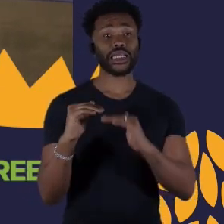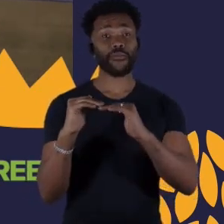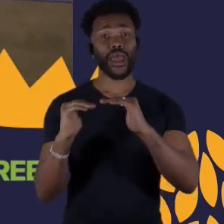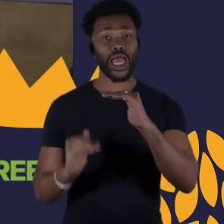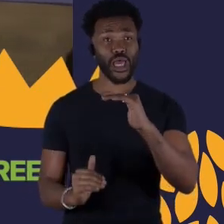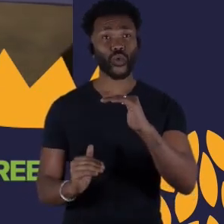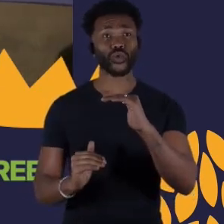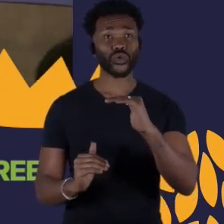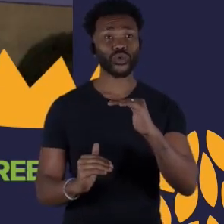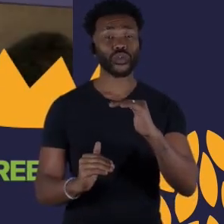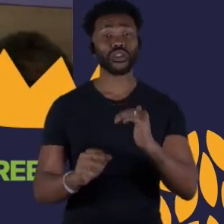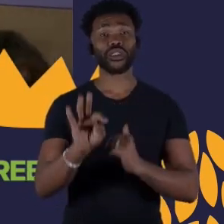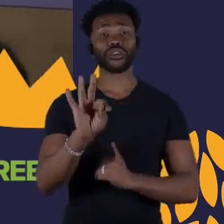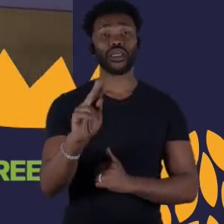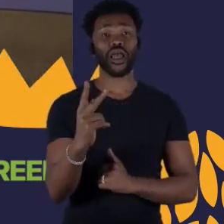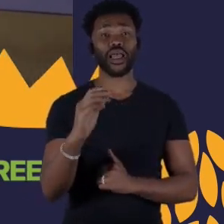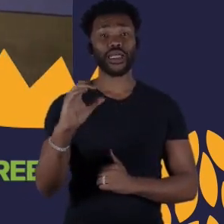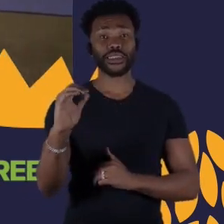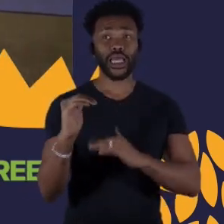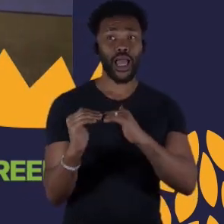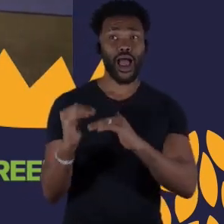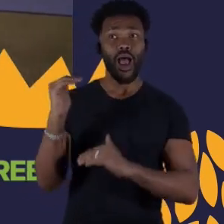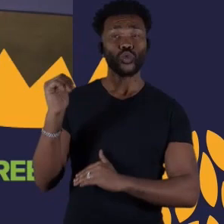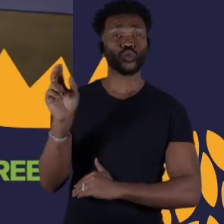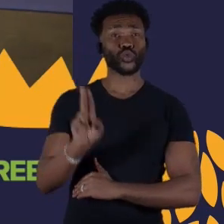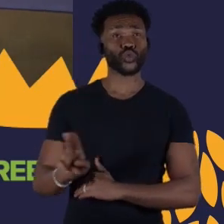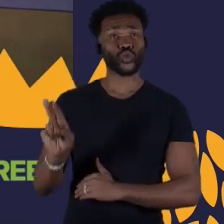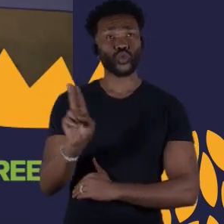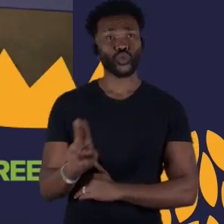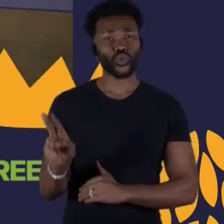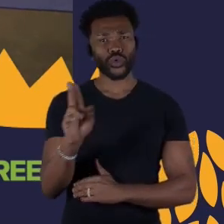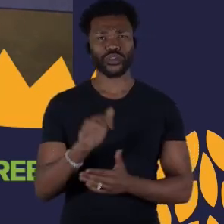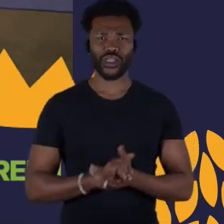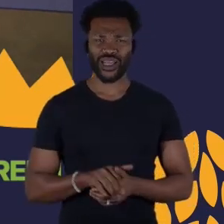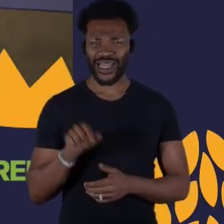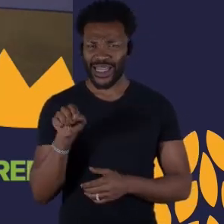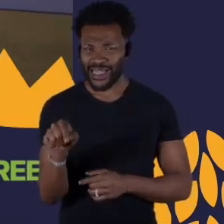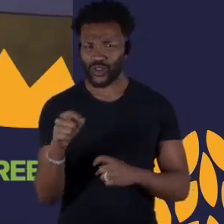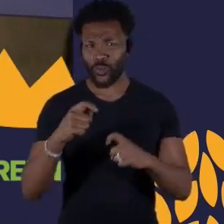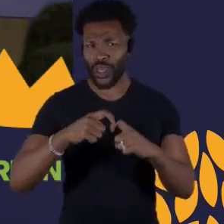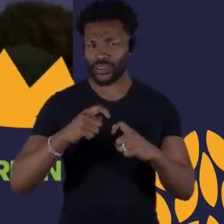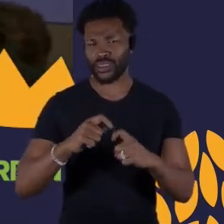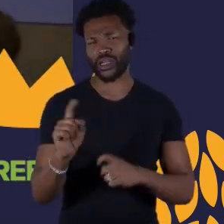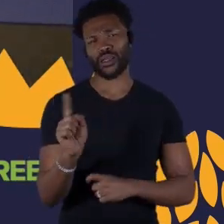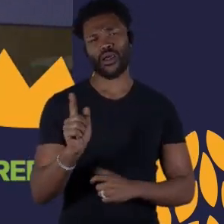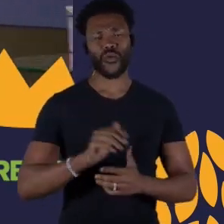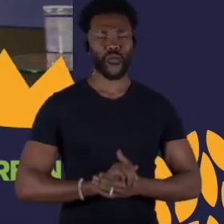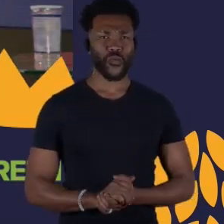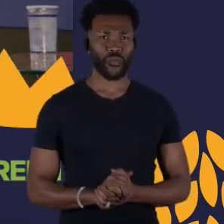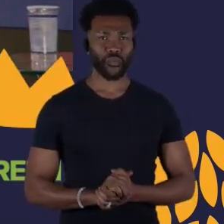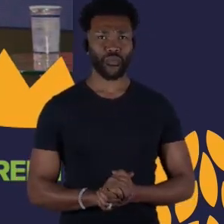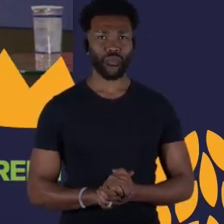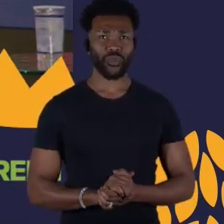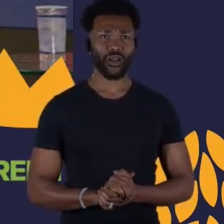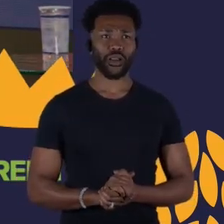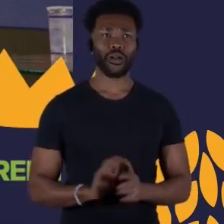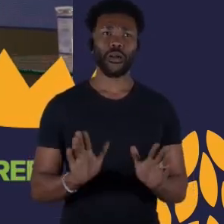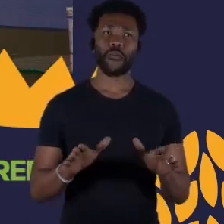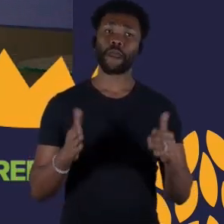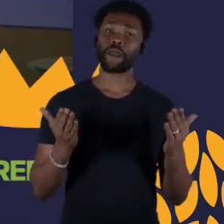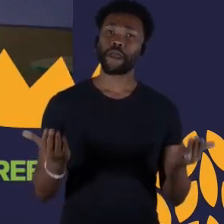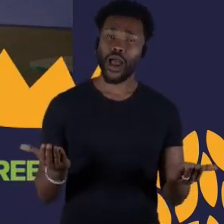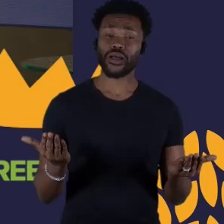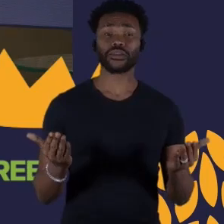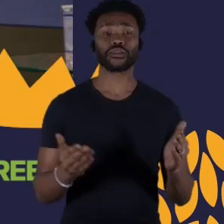consomem altas doses de THC. Meu Deus, isso não é medicinal. Mas desse jeito,